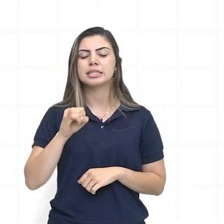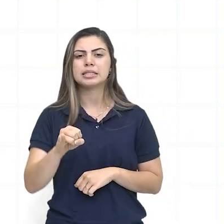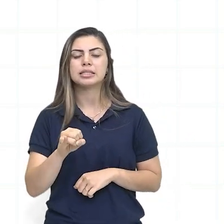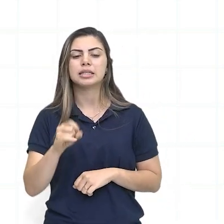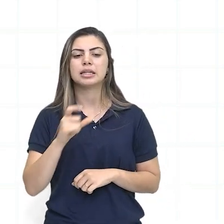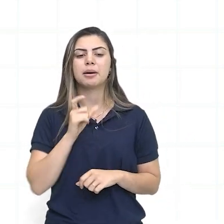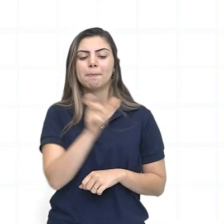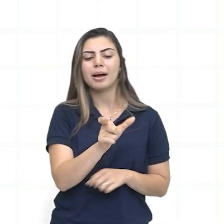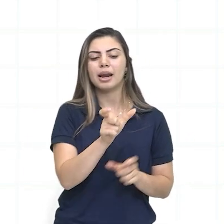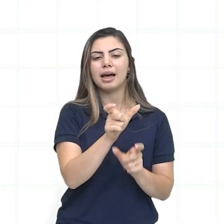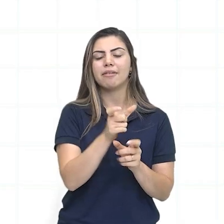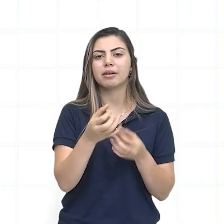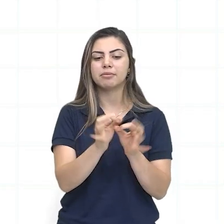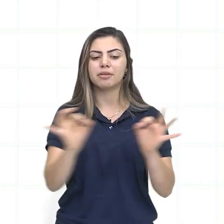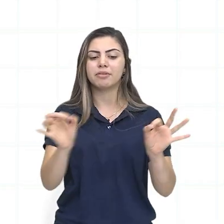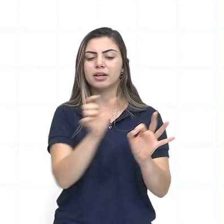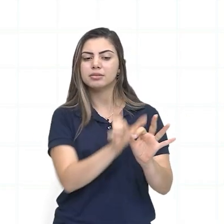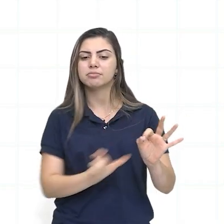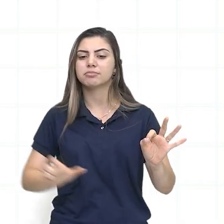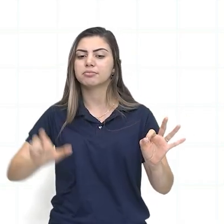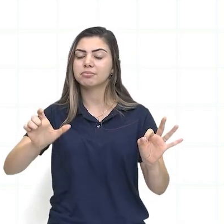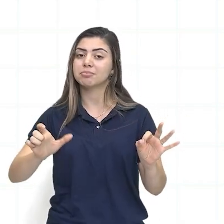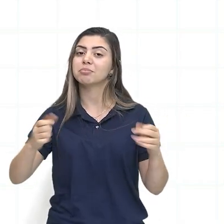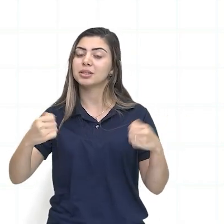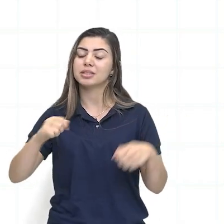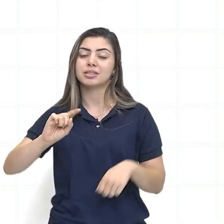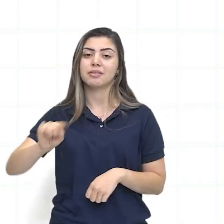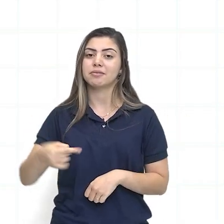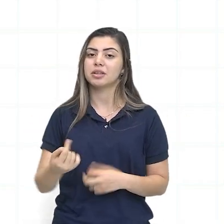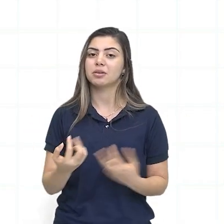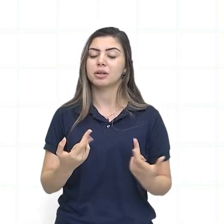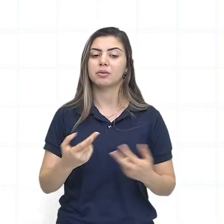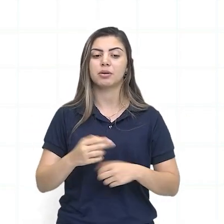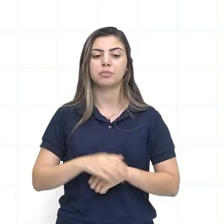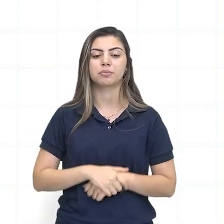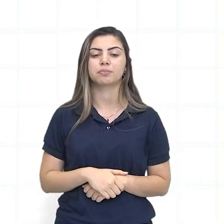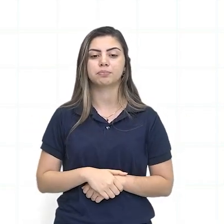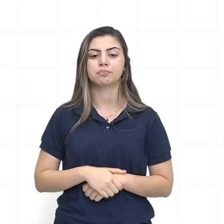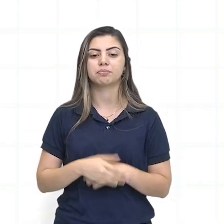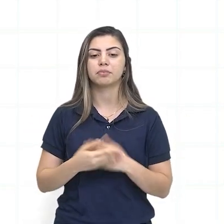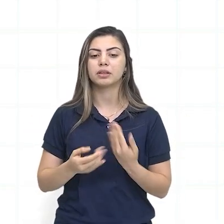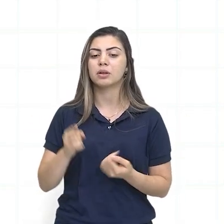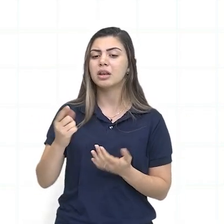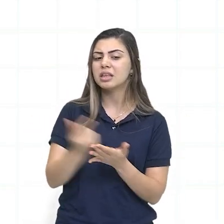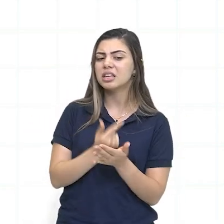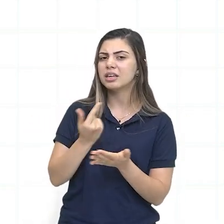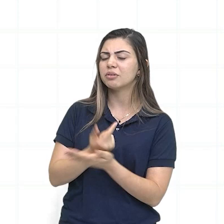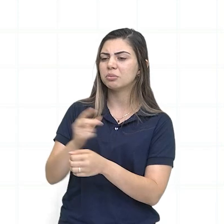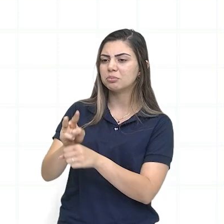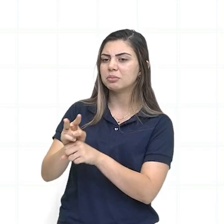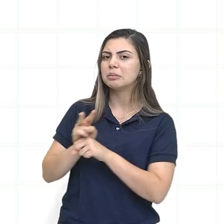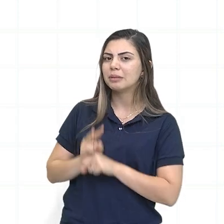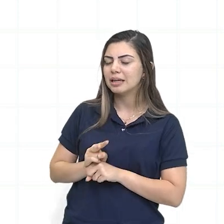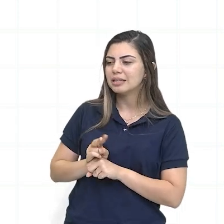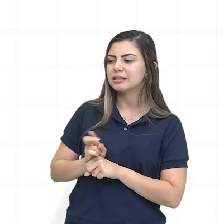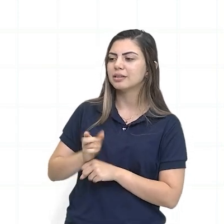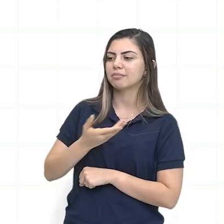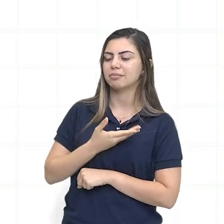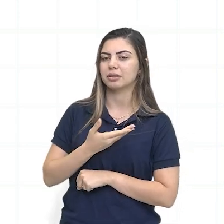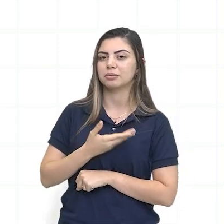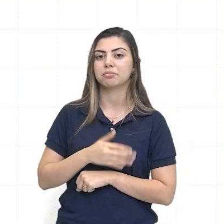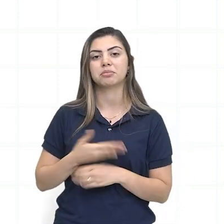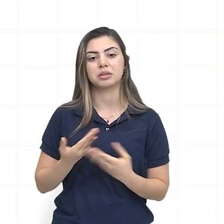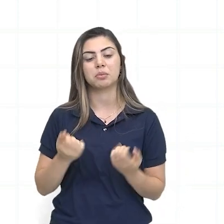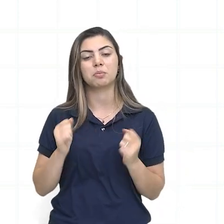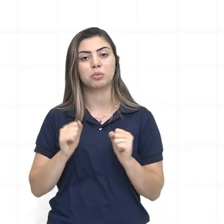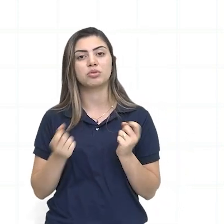estiver lá no final da frase? Vírgula também. Eu poderia dizer, empreste-me o livro, caro amigo.